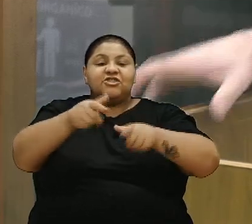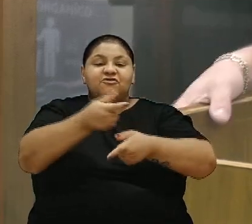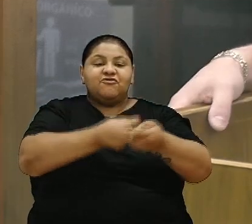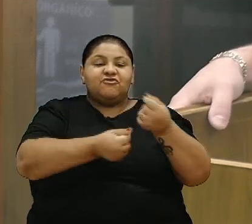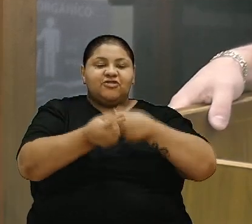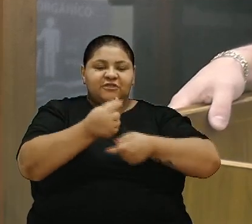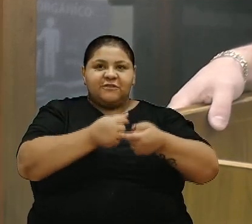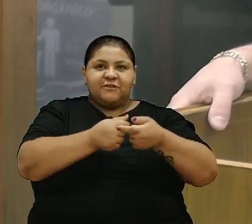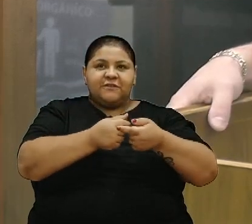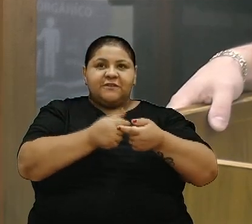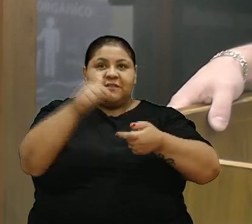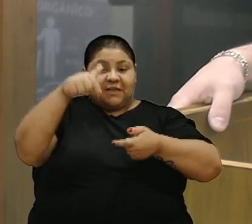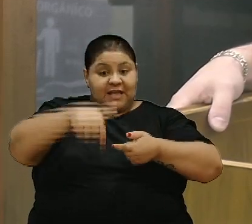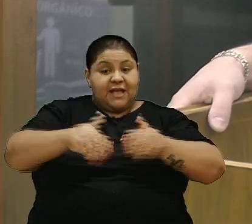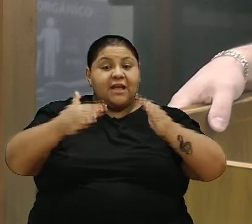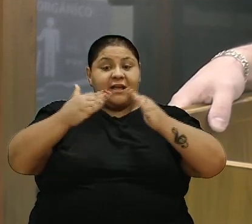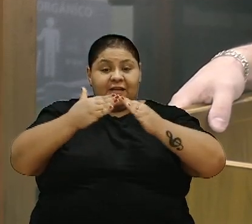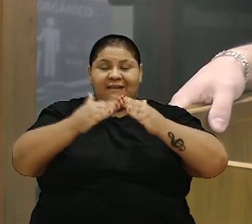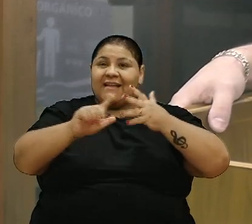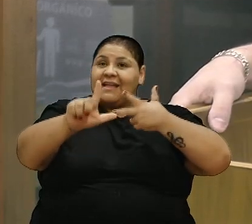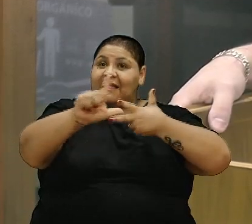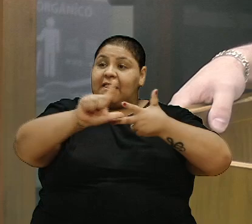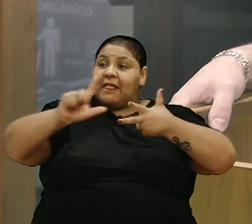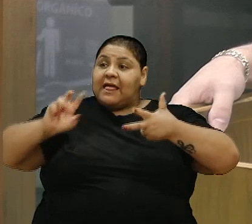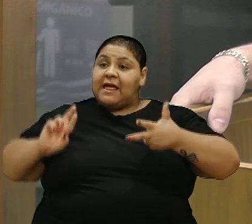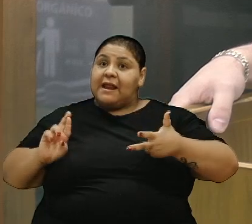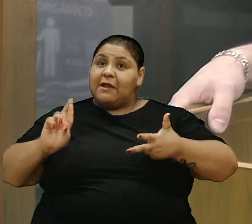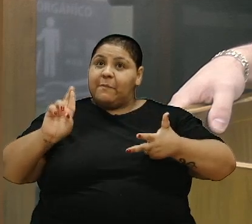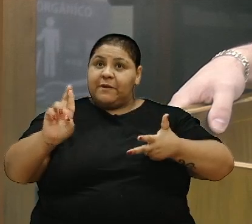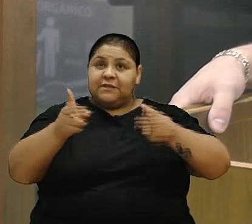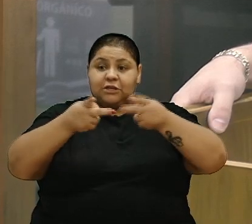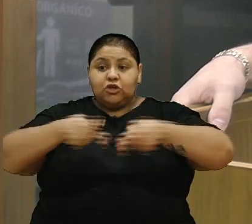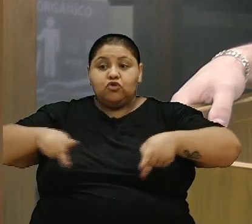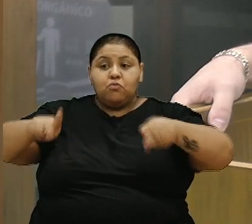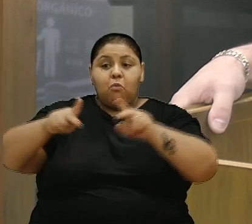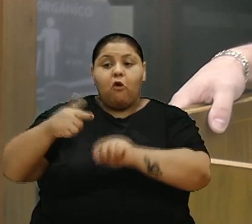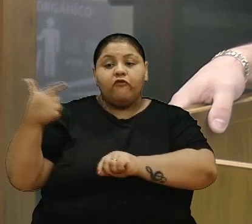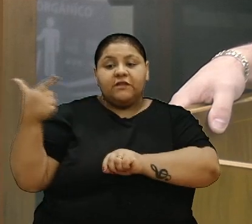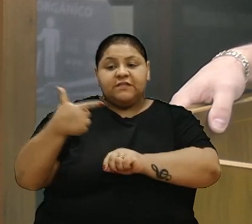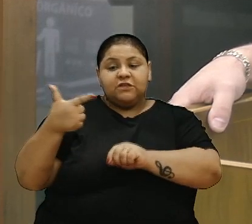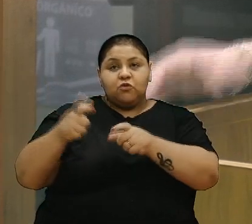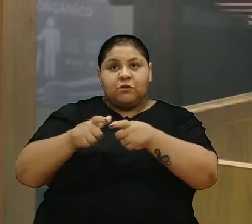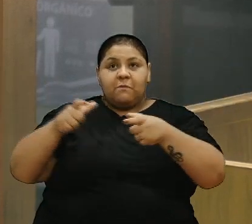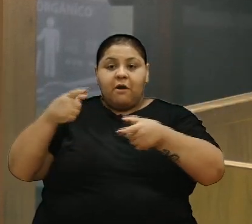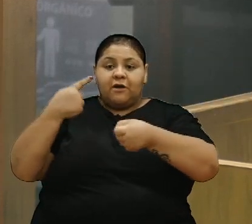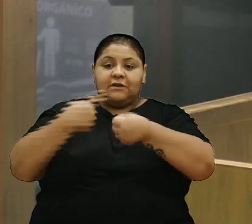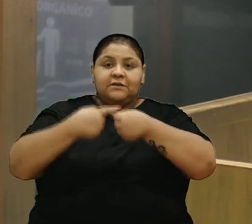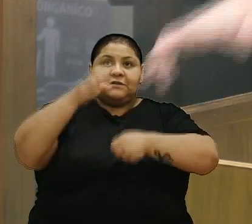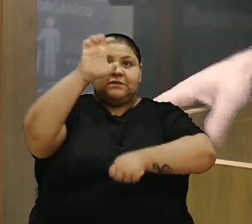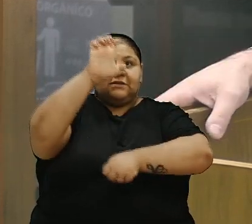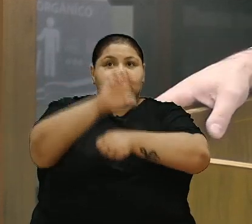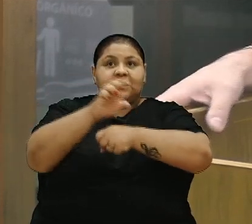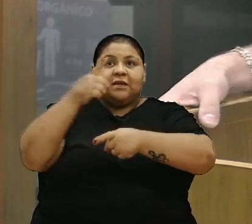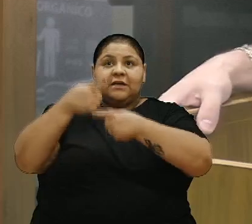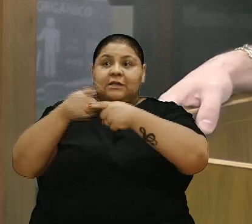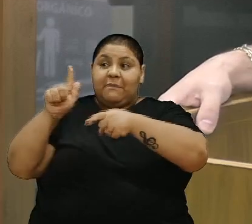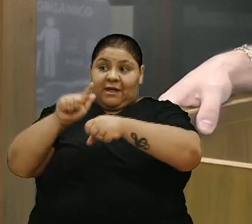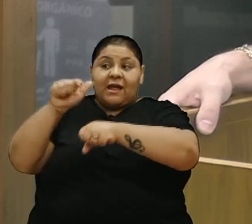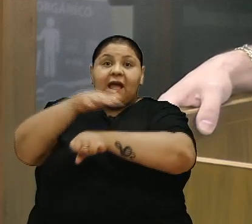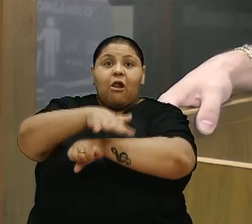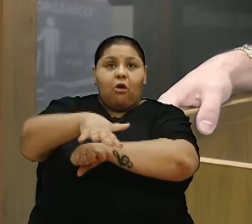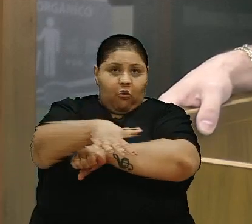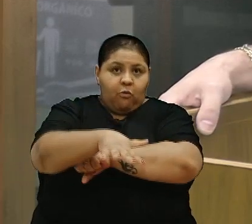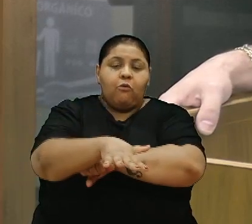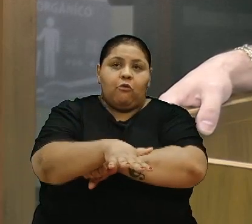Casa Legislativa, por representar o povo da segunda maior cidade do Estado, e que também, Galópolis em especial,